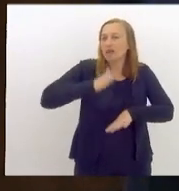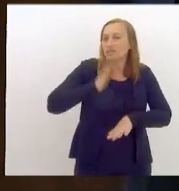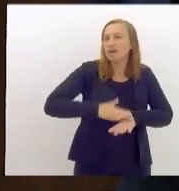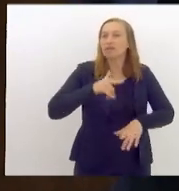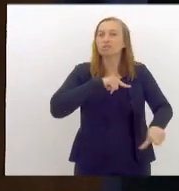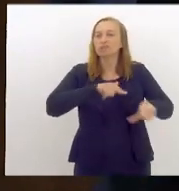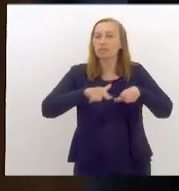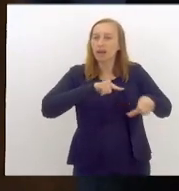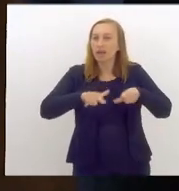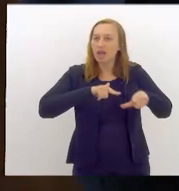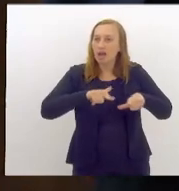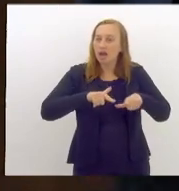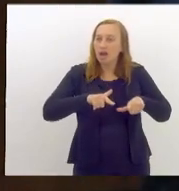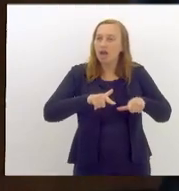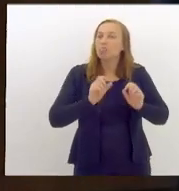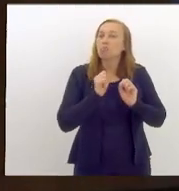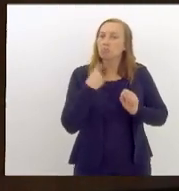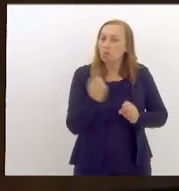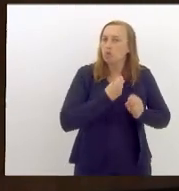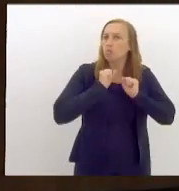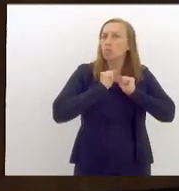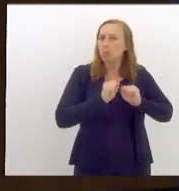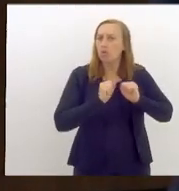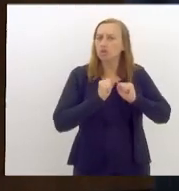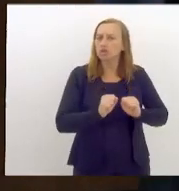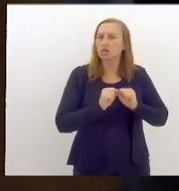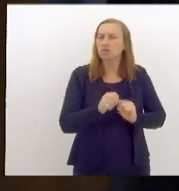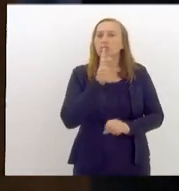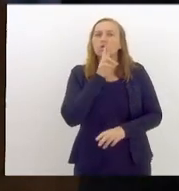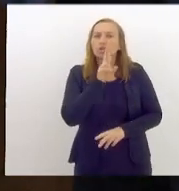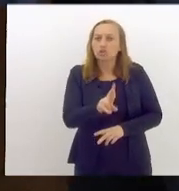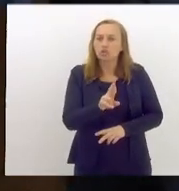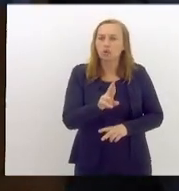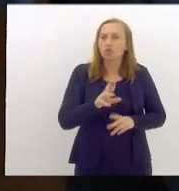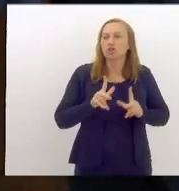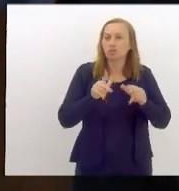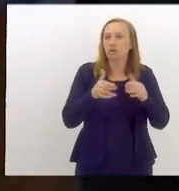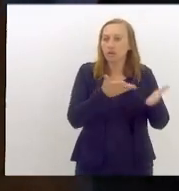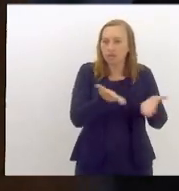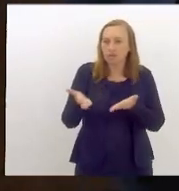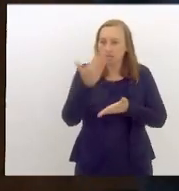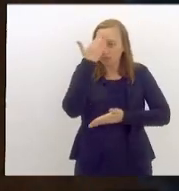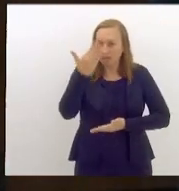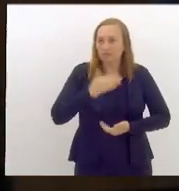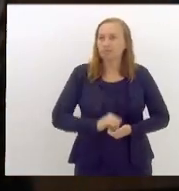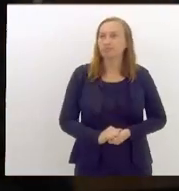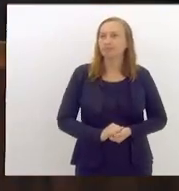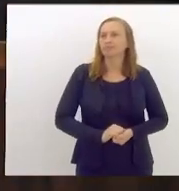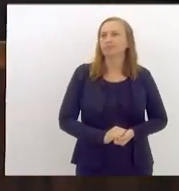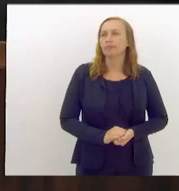trabalhar para que possamos obter resultados como esse Muito obrigado